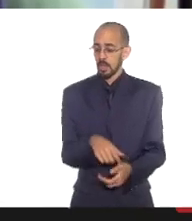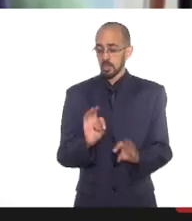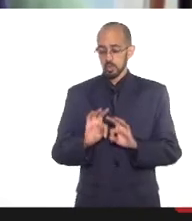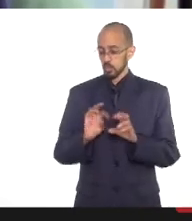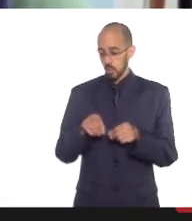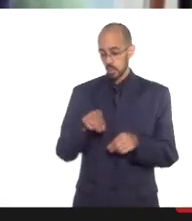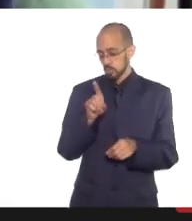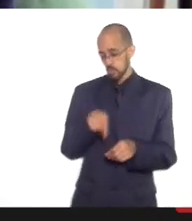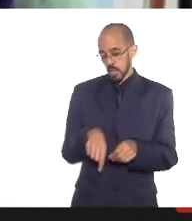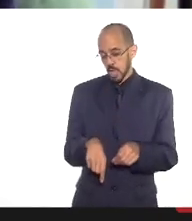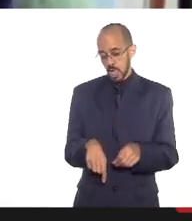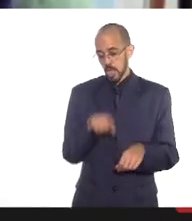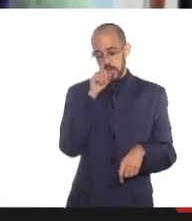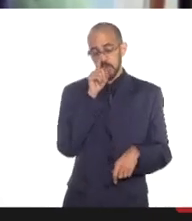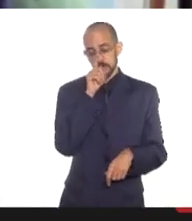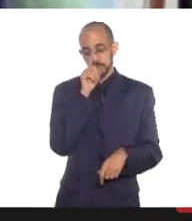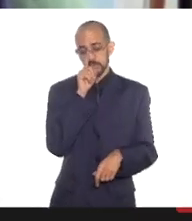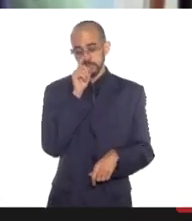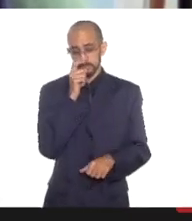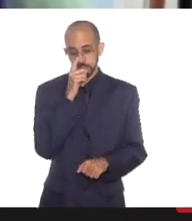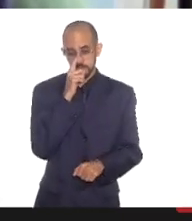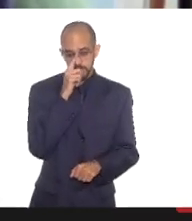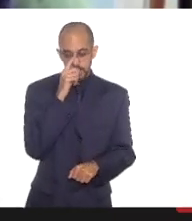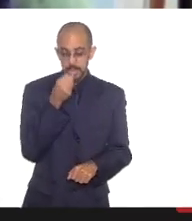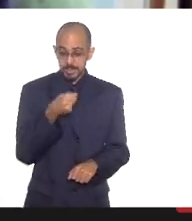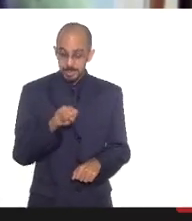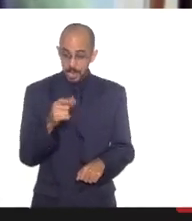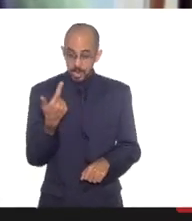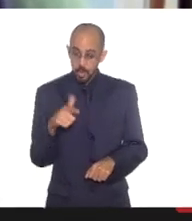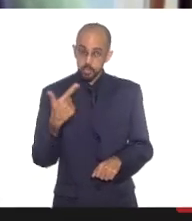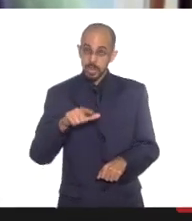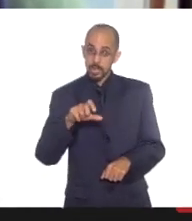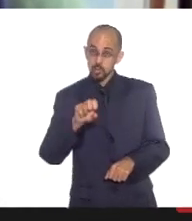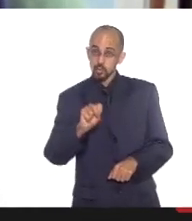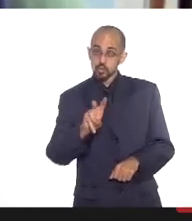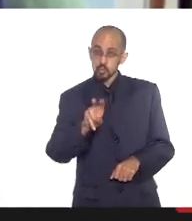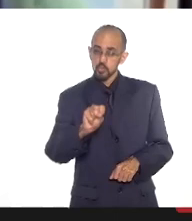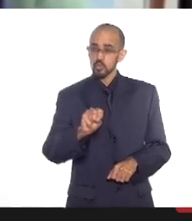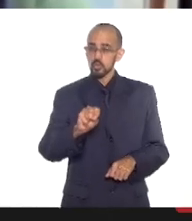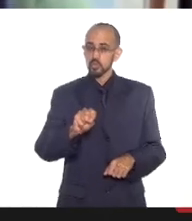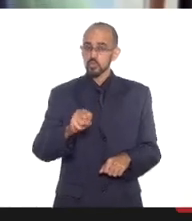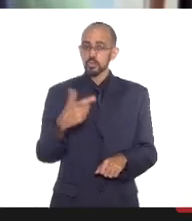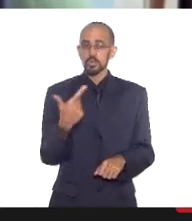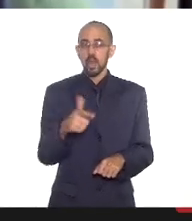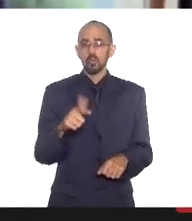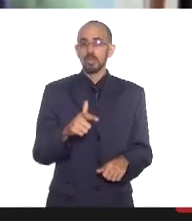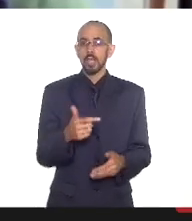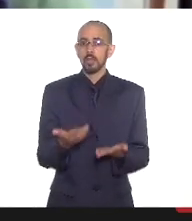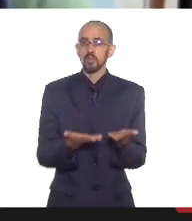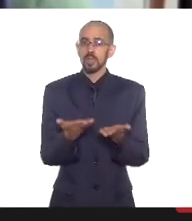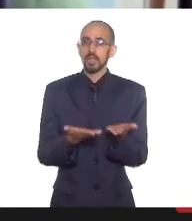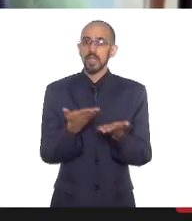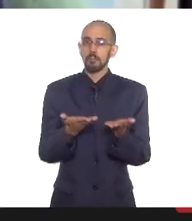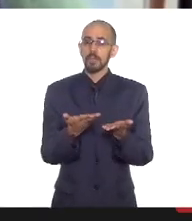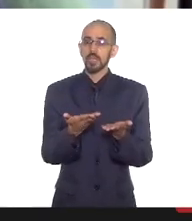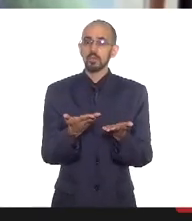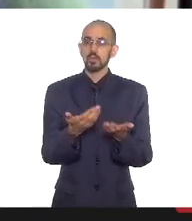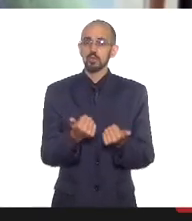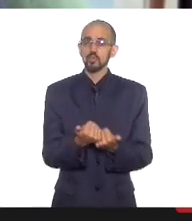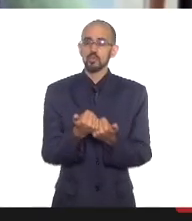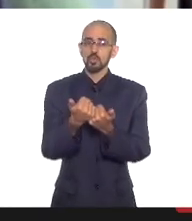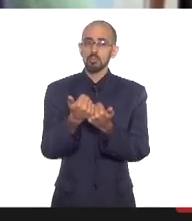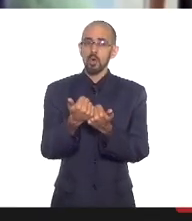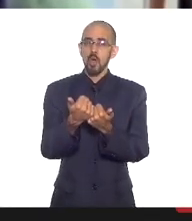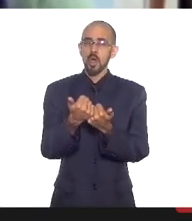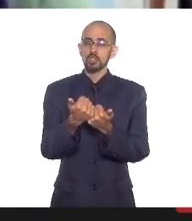grave sem Jesus não tem como tratar o dá o mínimo suporte